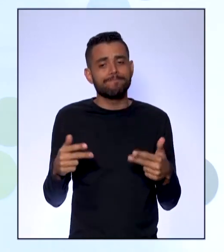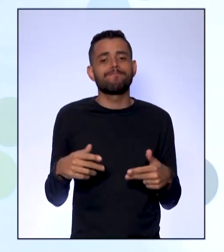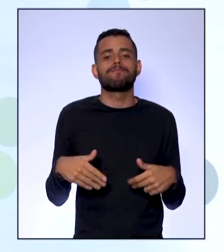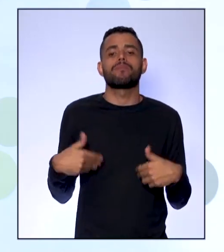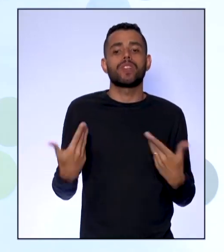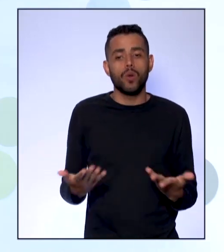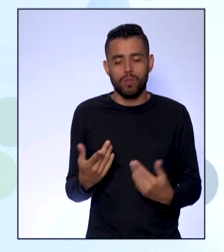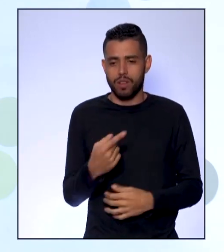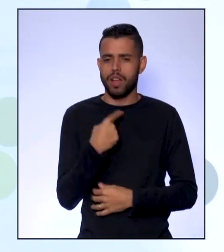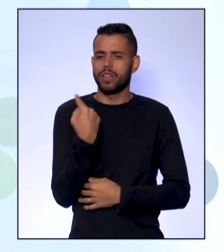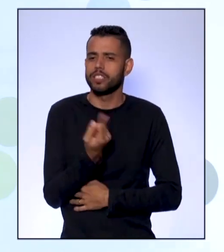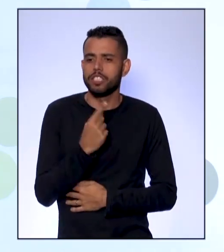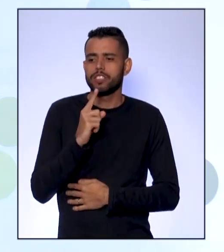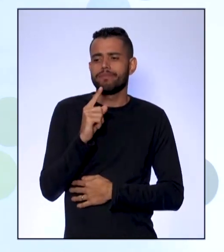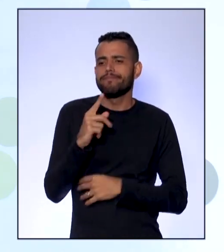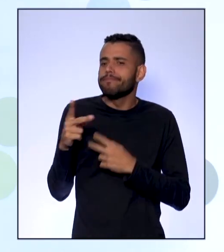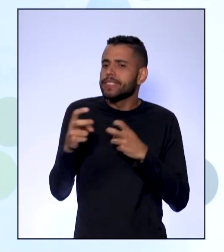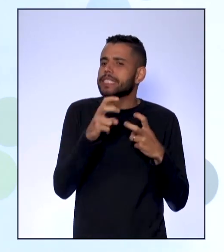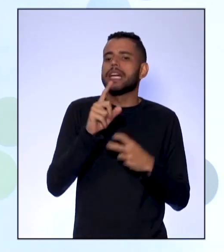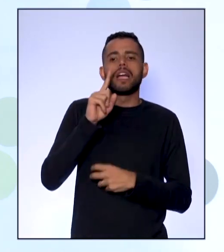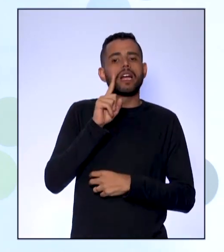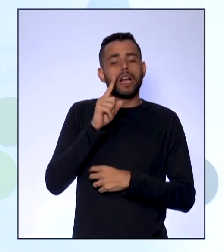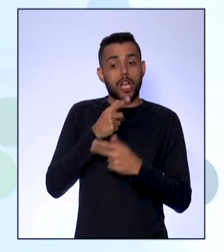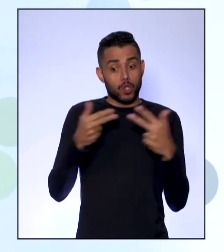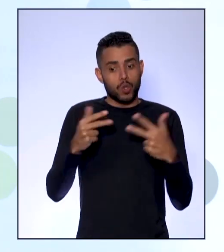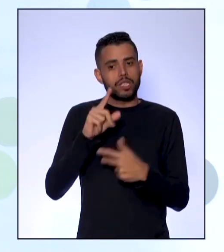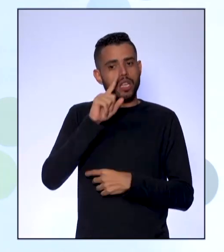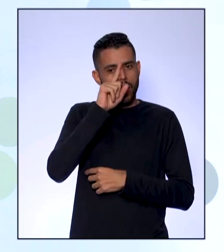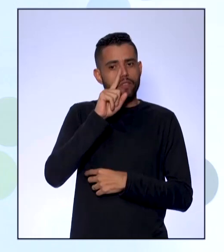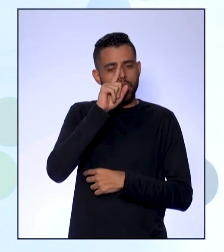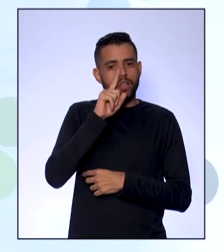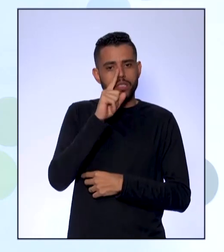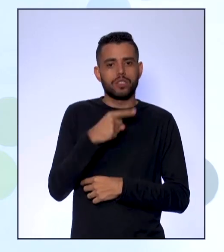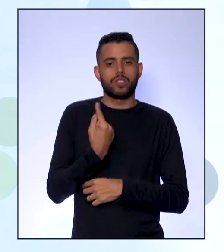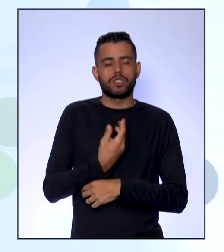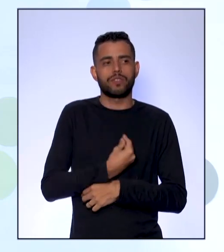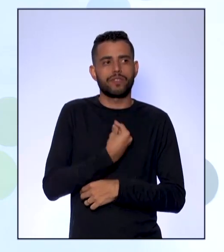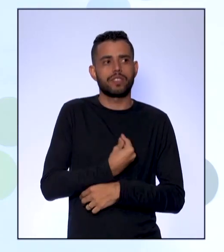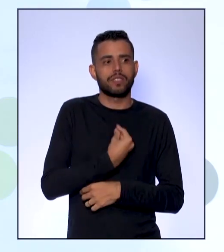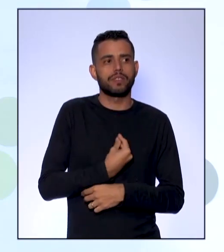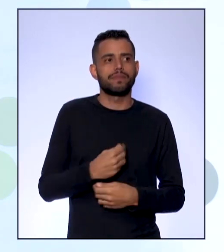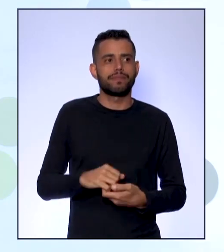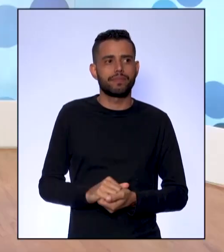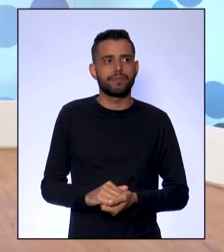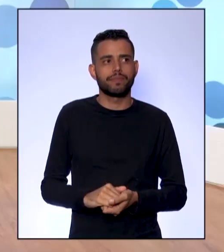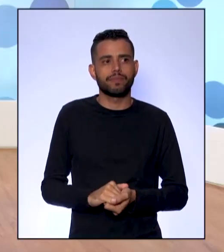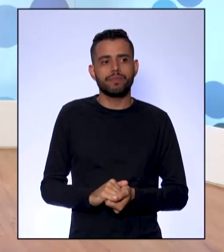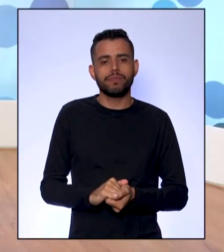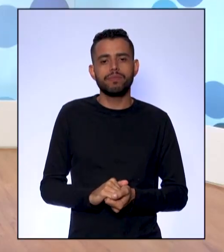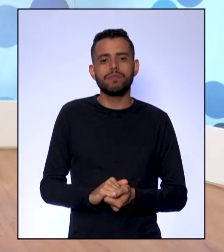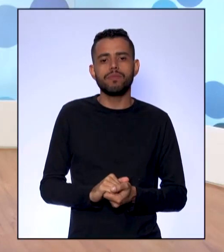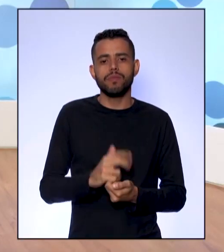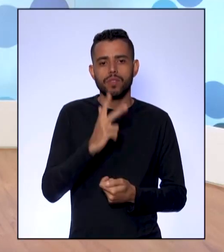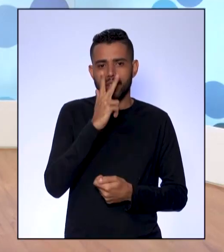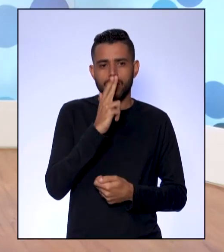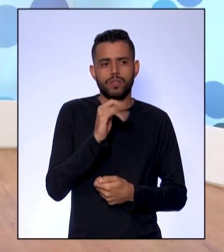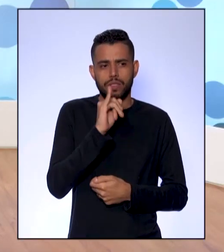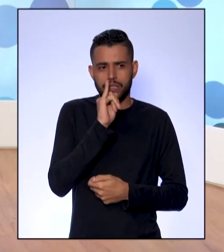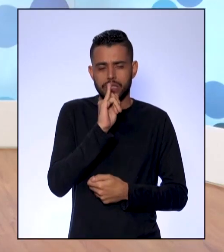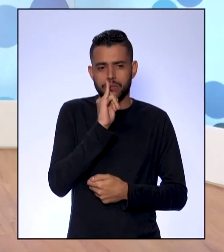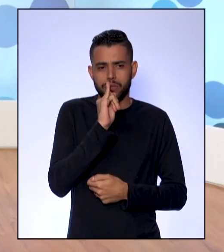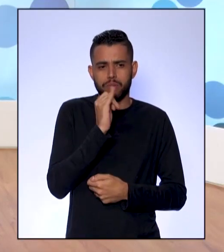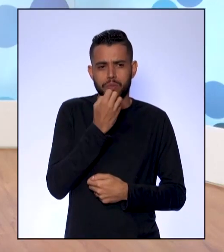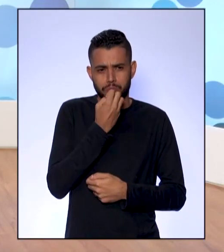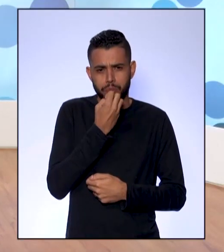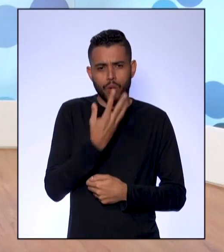a gravidade dessas coisas na nossa vida, tá? Eu acho que um bom exemplo, só fazendo um